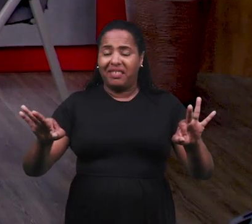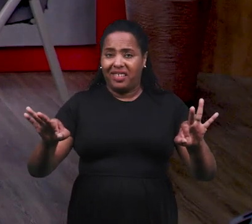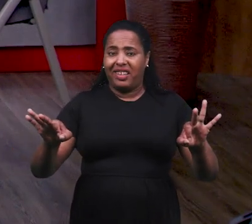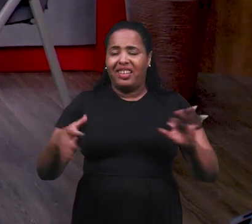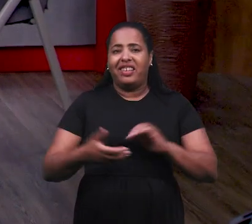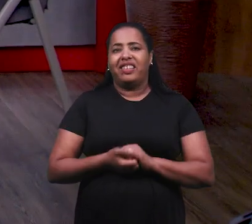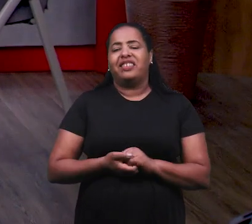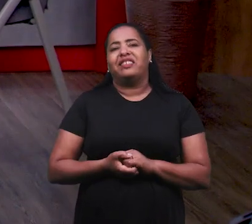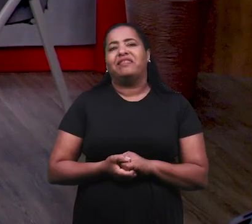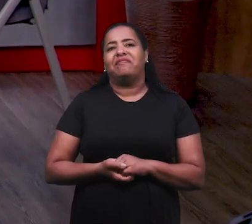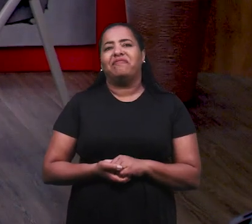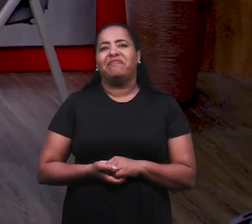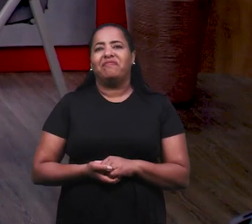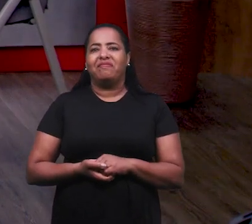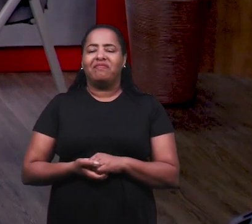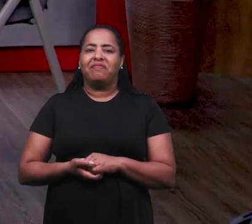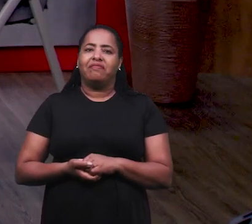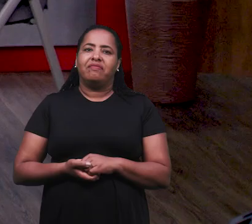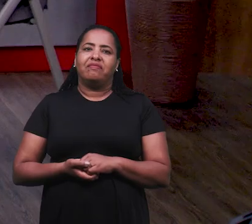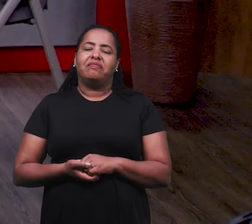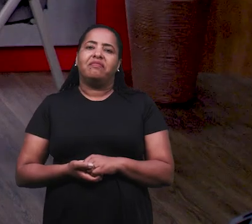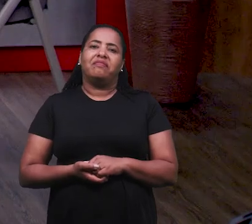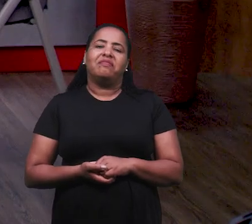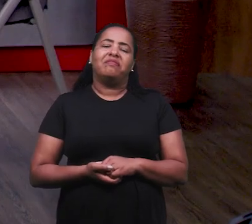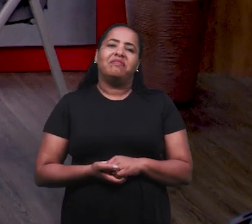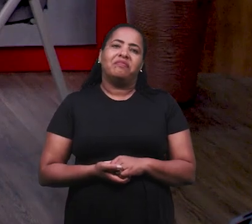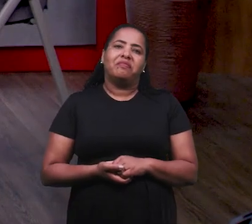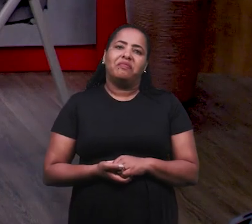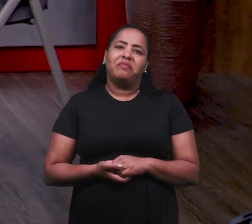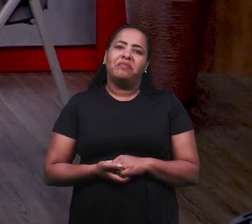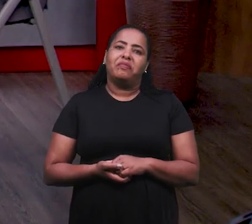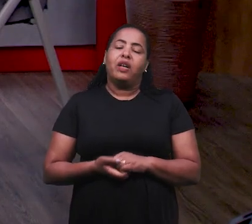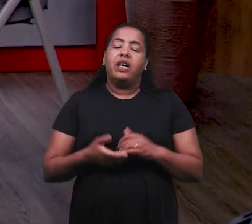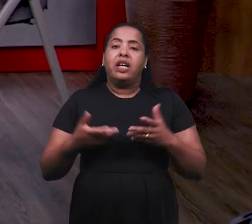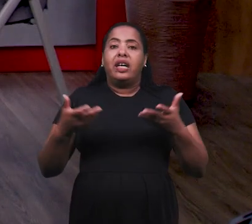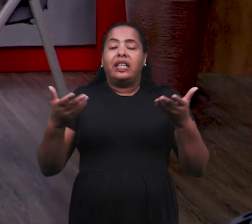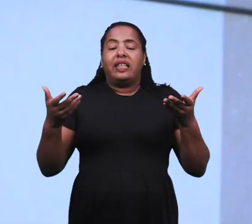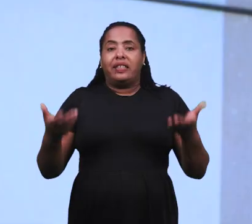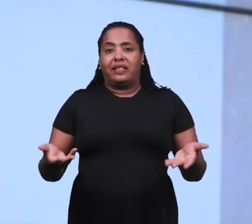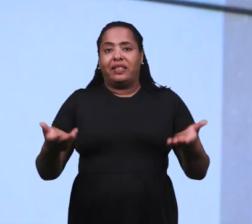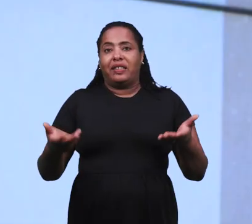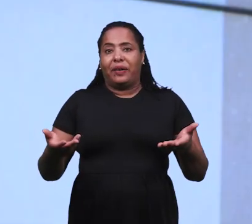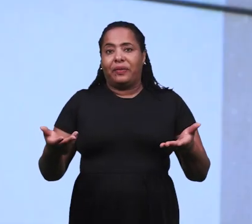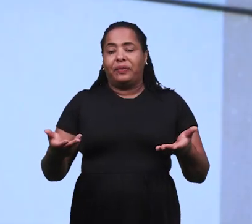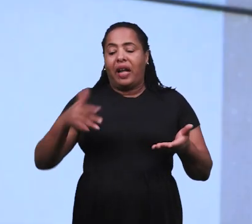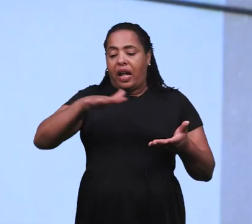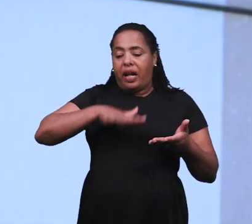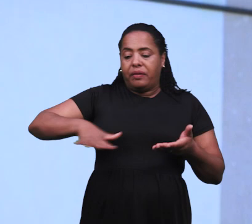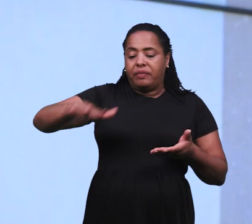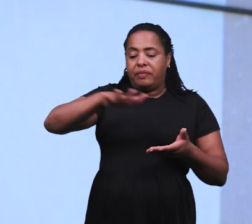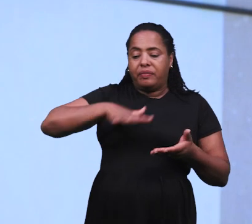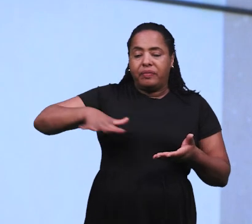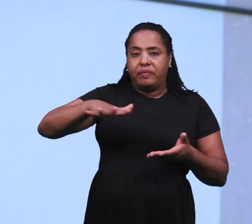Estou me delongando, né, Marcos? Não, fica à vontade, está muito bom a explicação. Aí você me disse assim também, é um ambiente